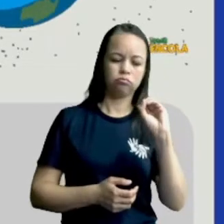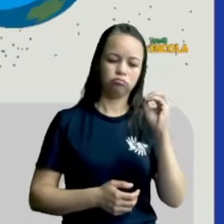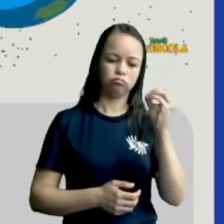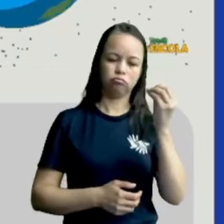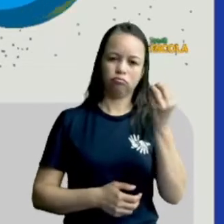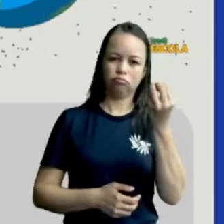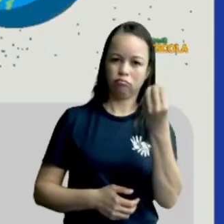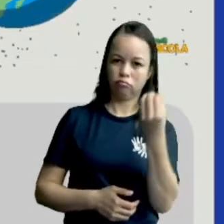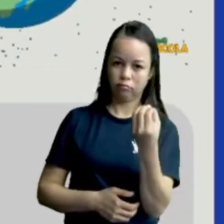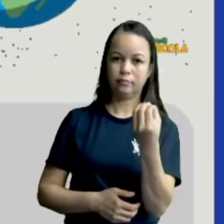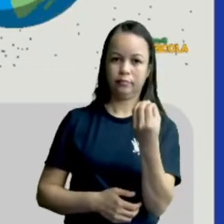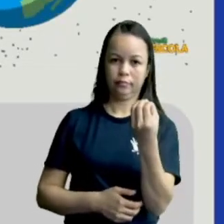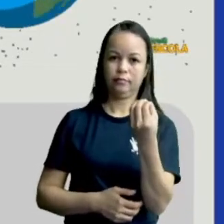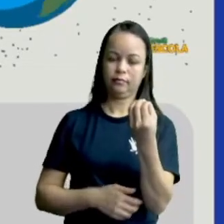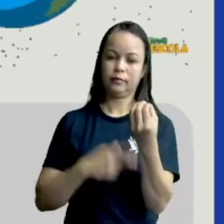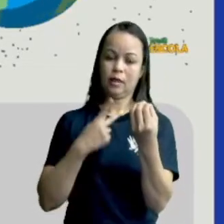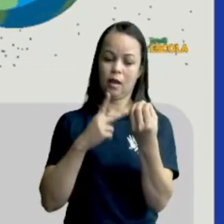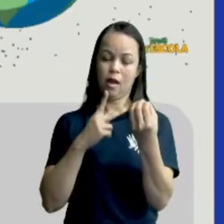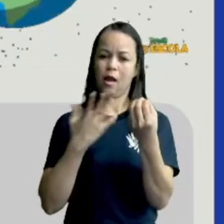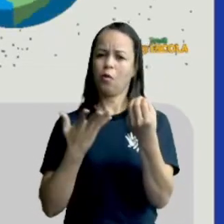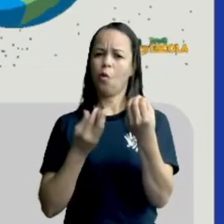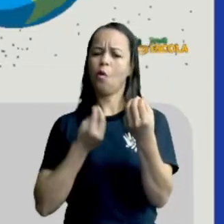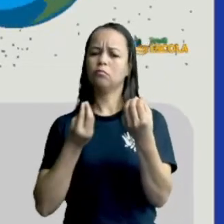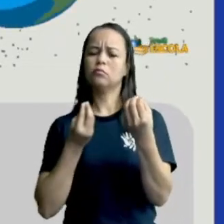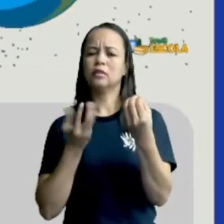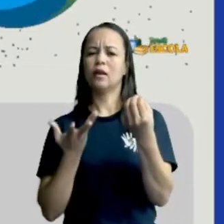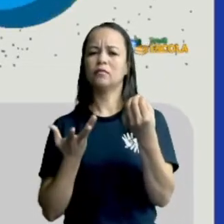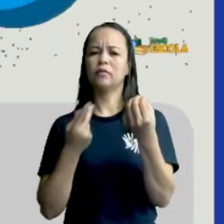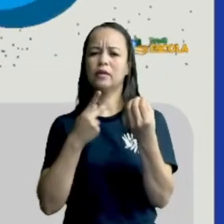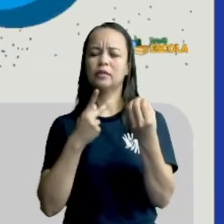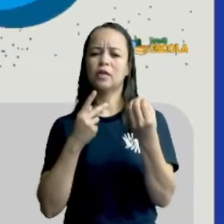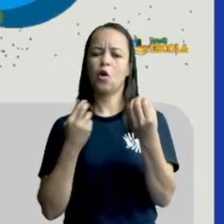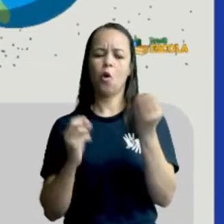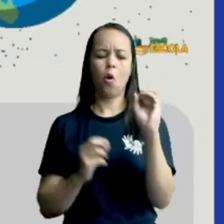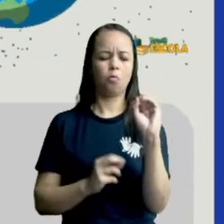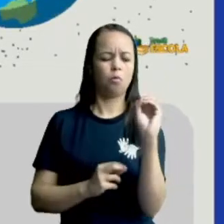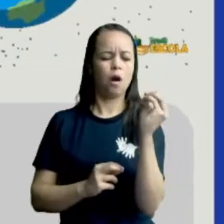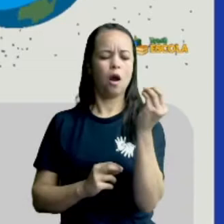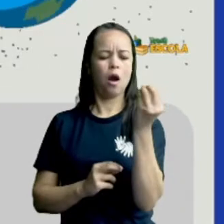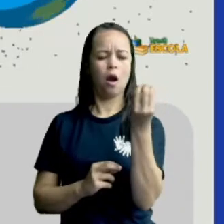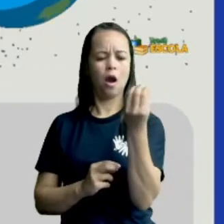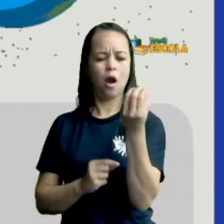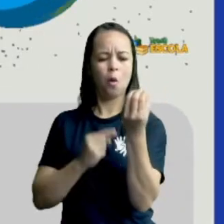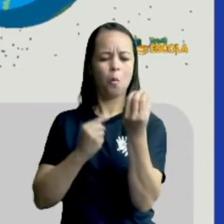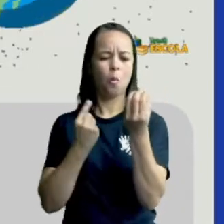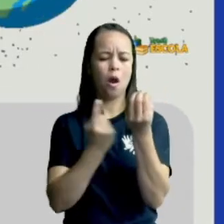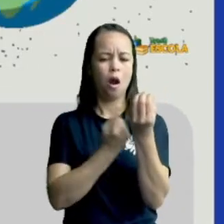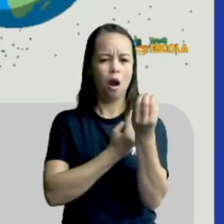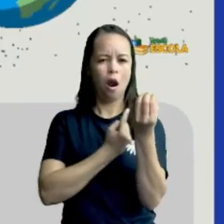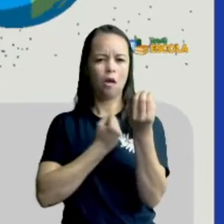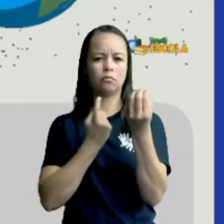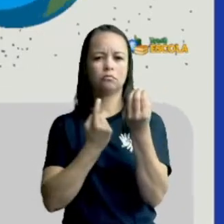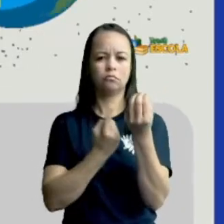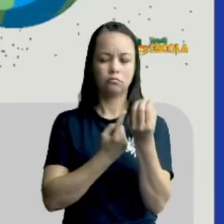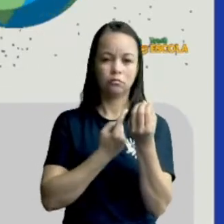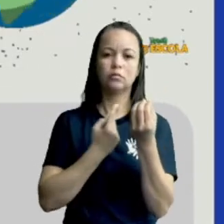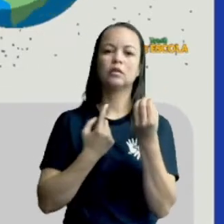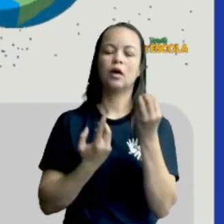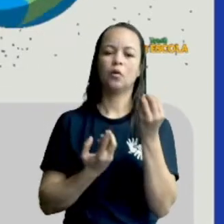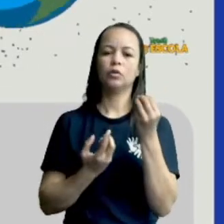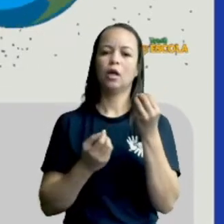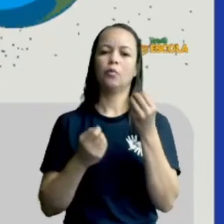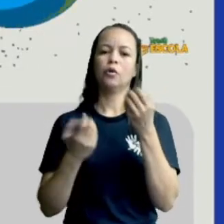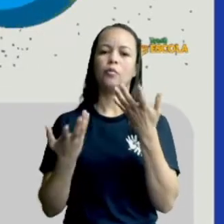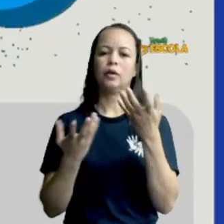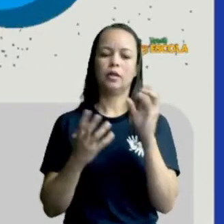próprio eixo, né? É como se ela estivesse rodando em volta de si mesma. O tempo que o planeta leva para